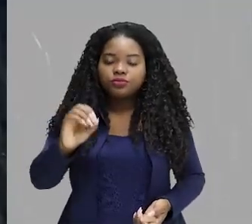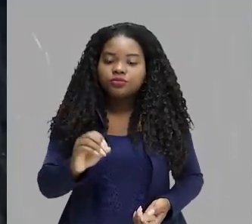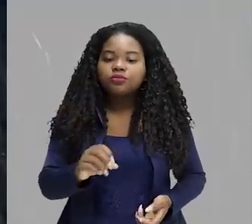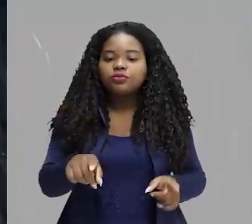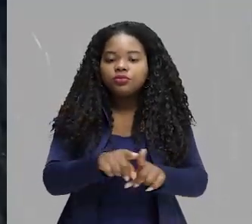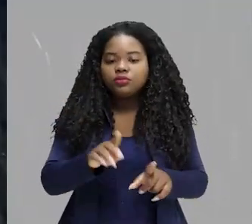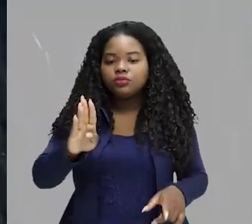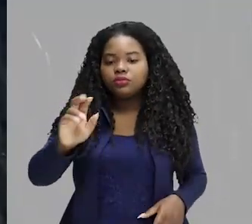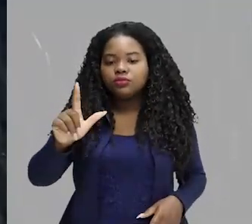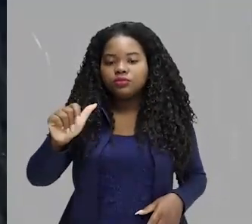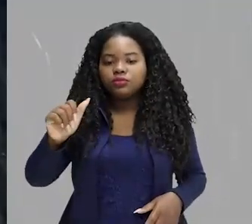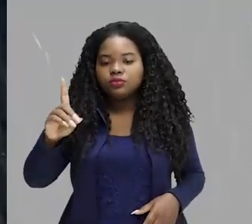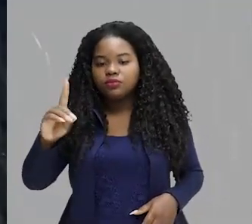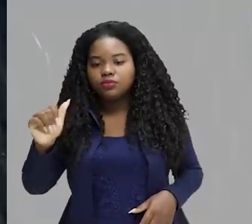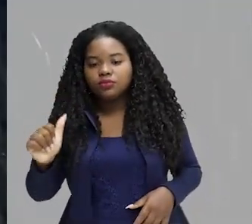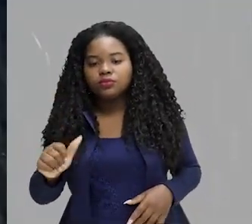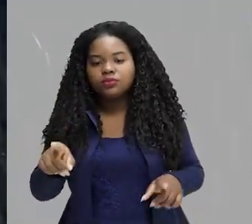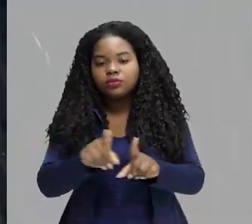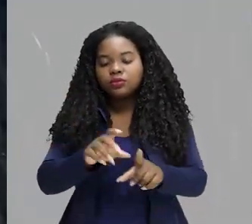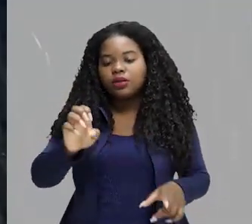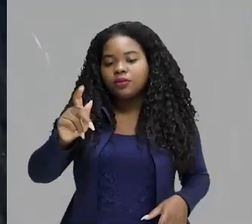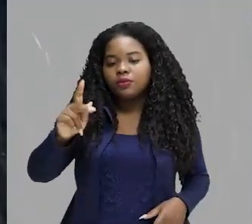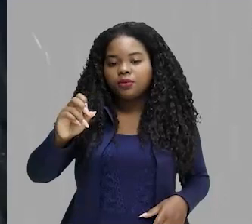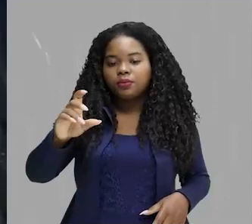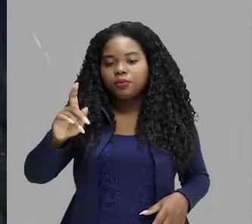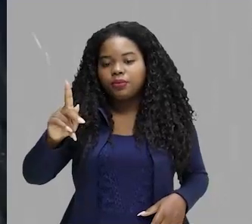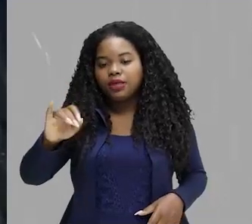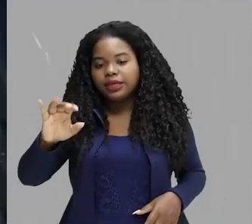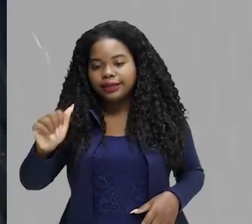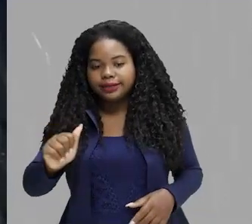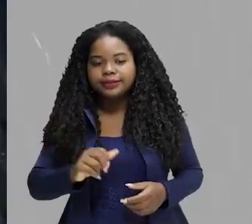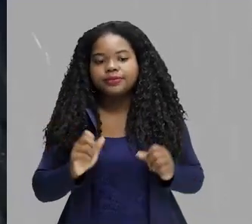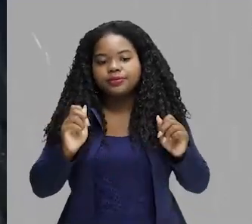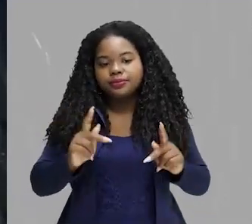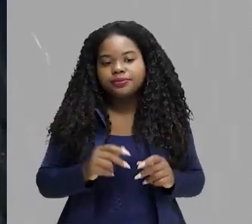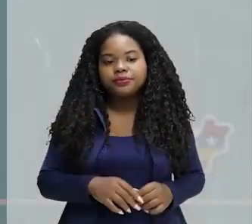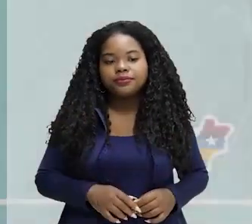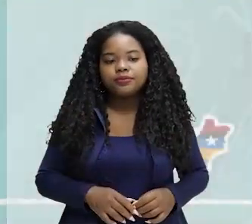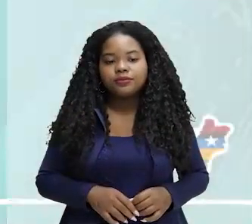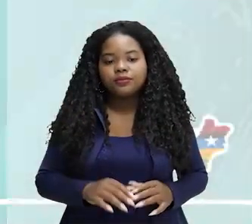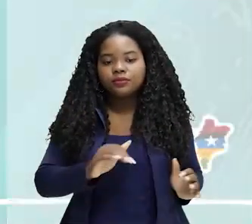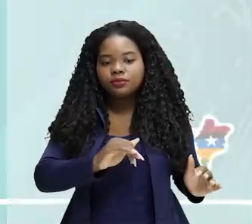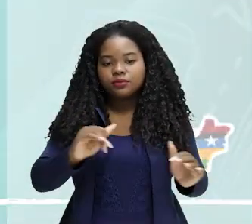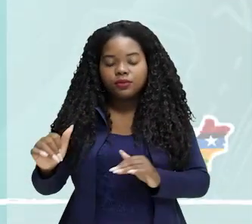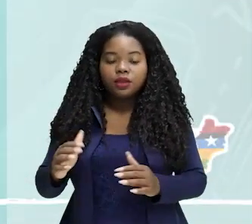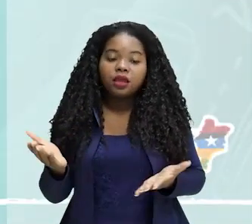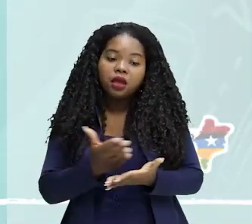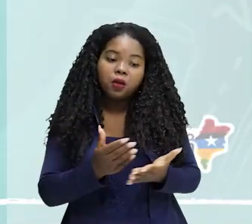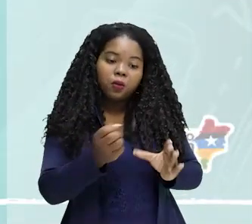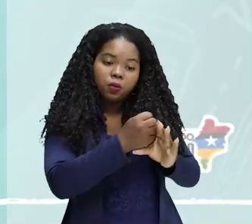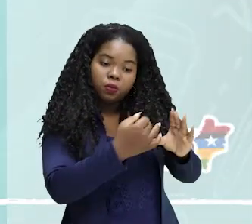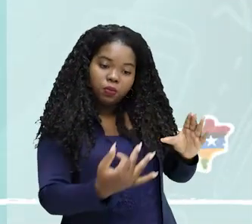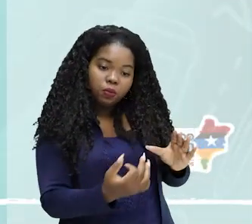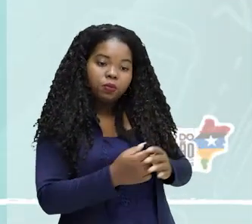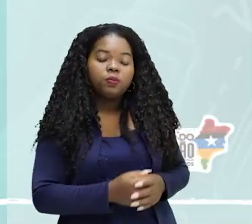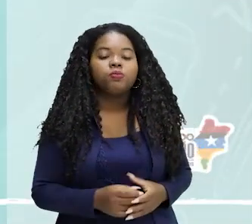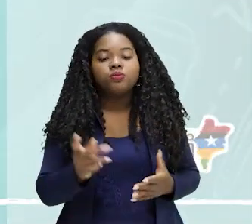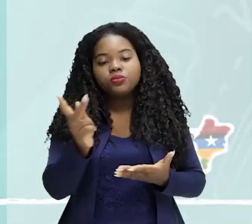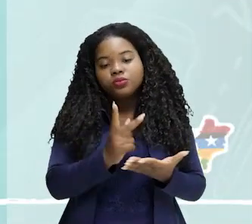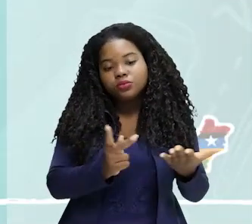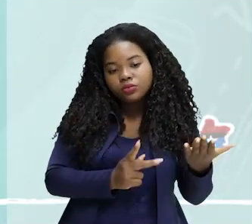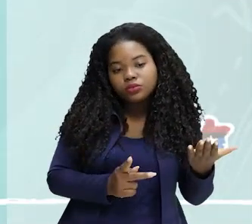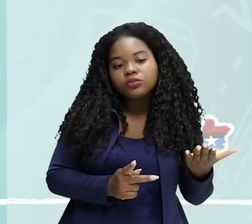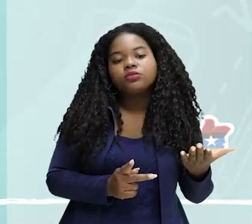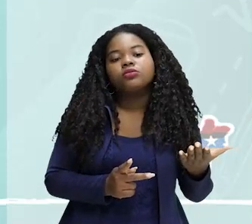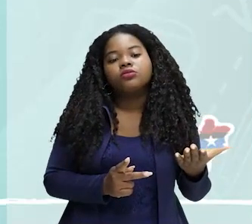as baladas ou mesmo as epopeias, né, os textos épicos. Algumas características da poesia, como